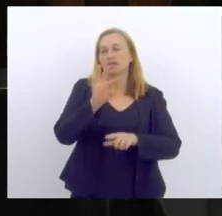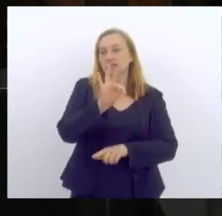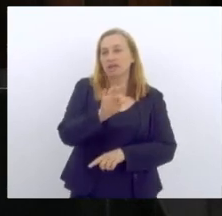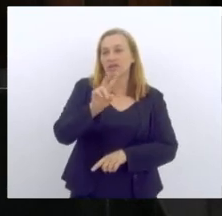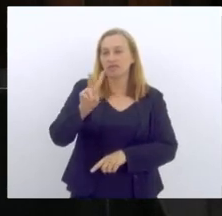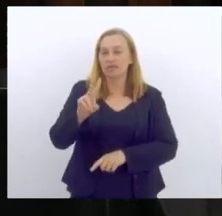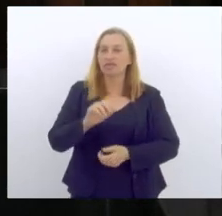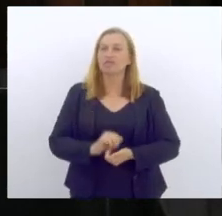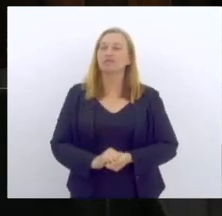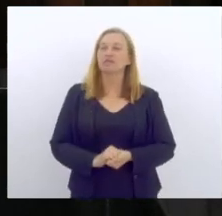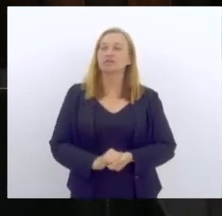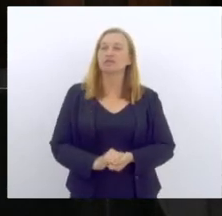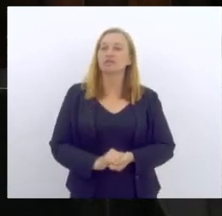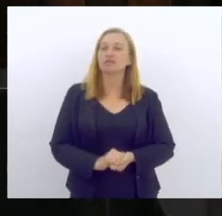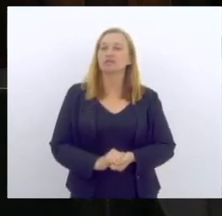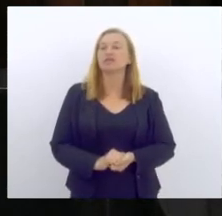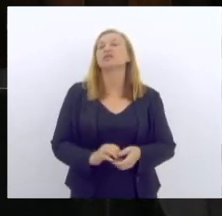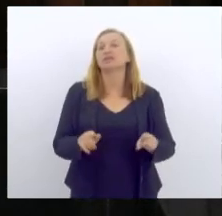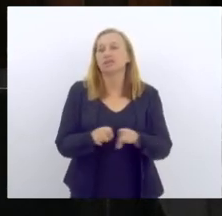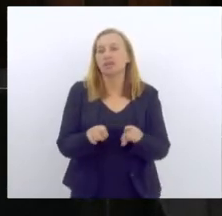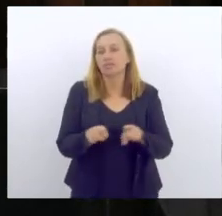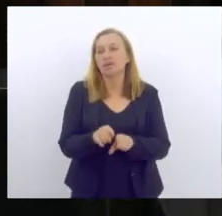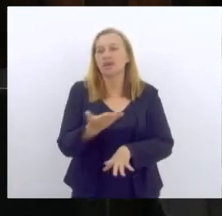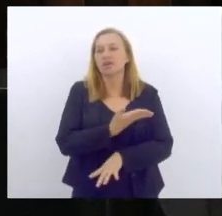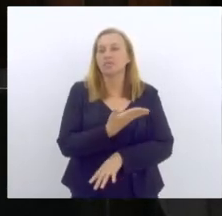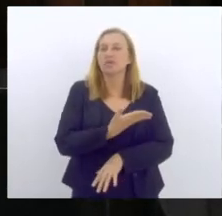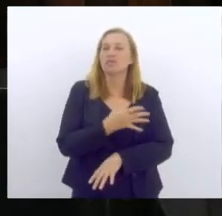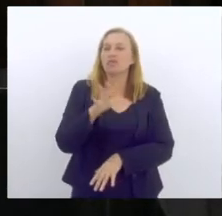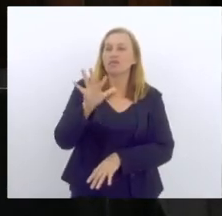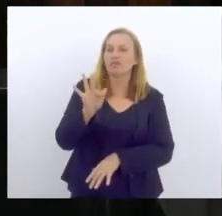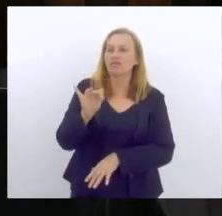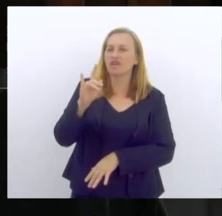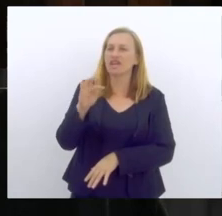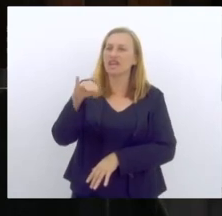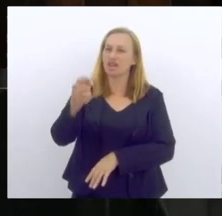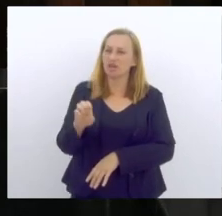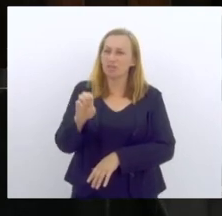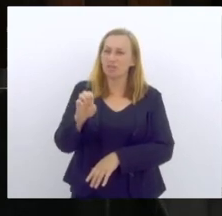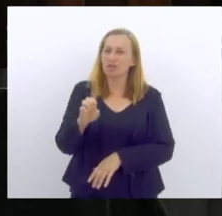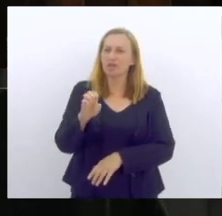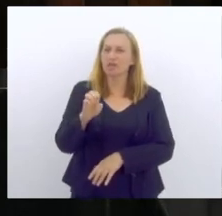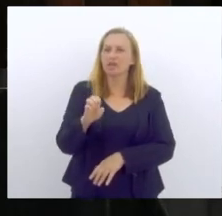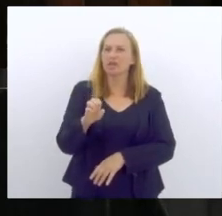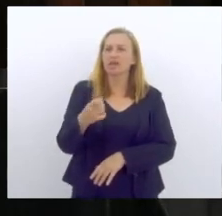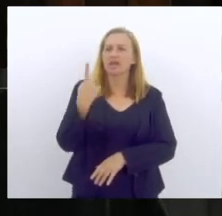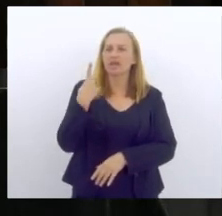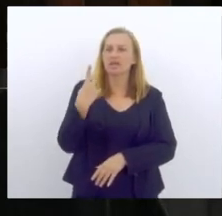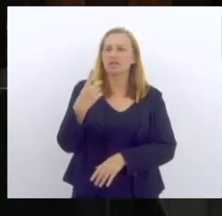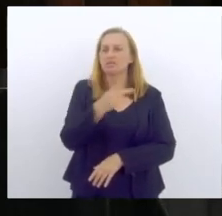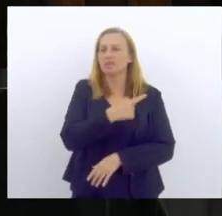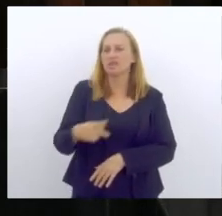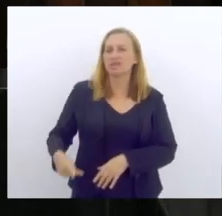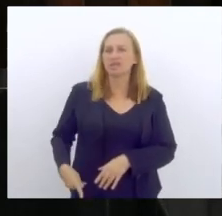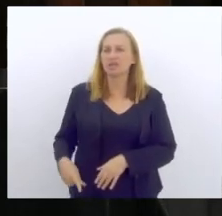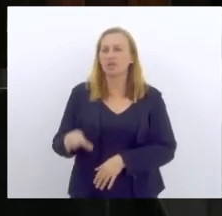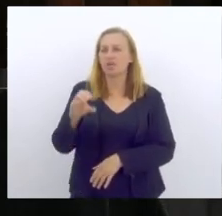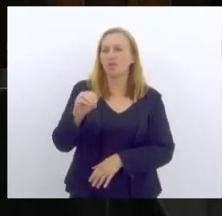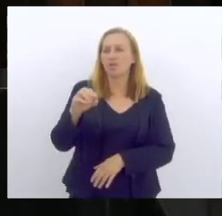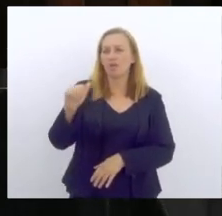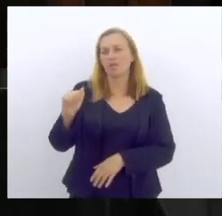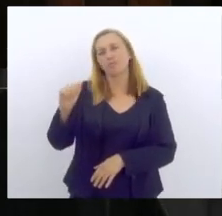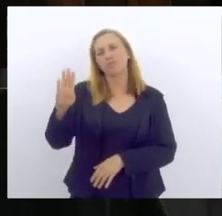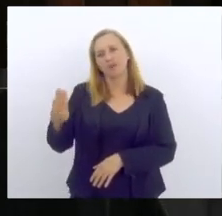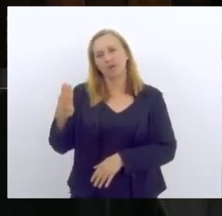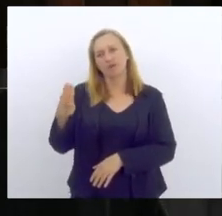muito obrigado meu amigo Felipe Santa Cruz ex-presidente da OAB nacional